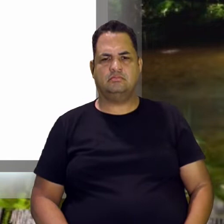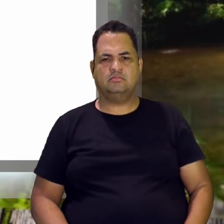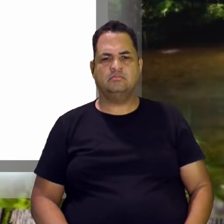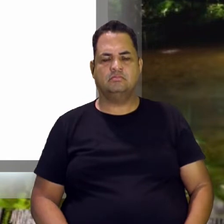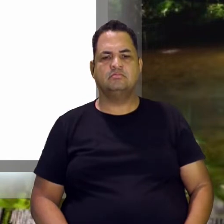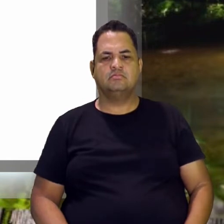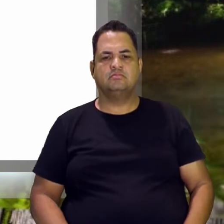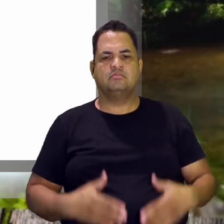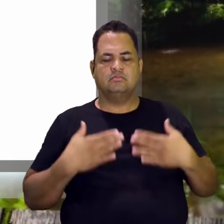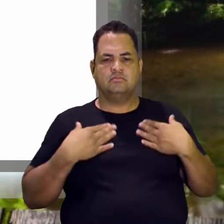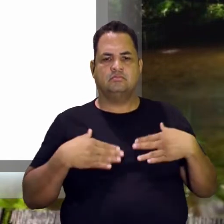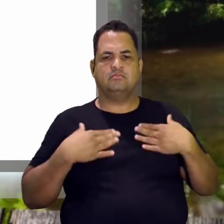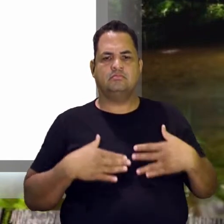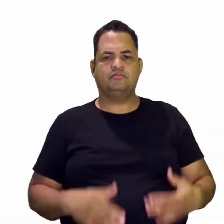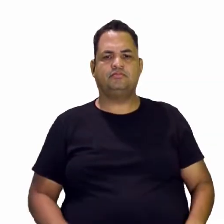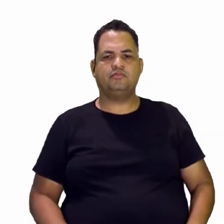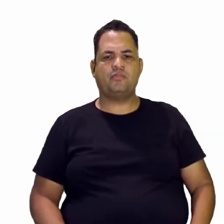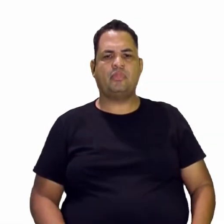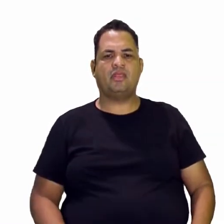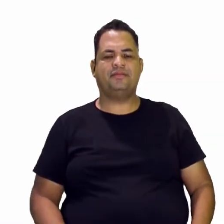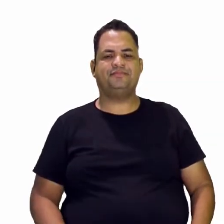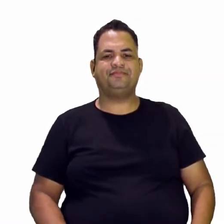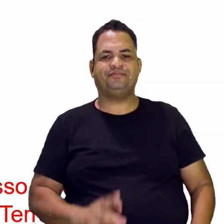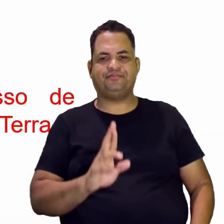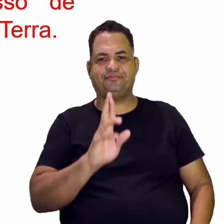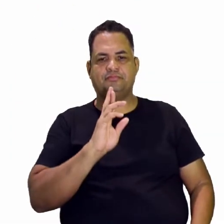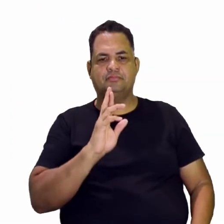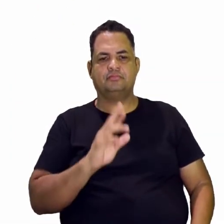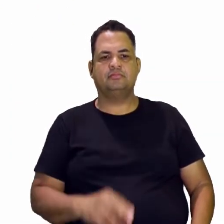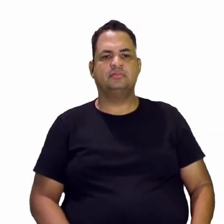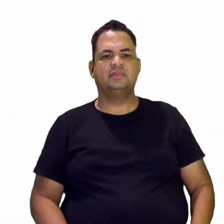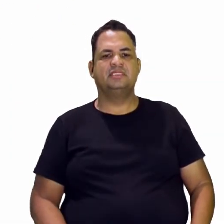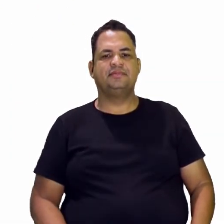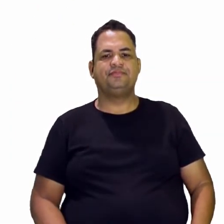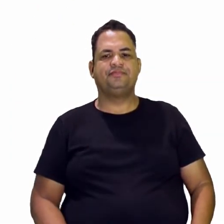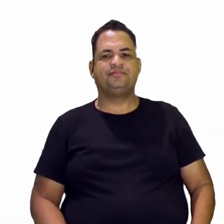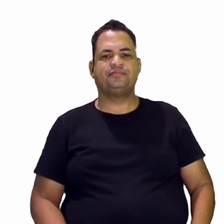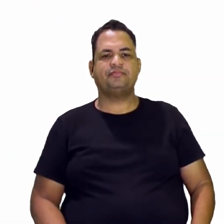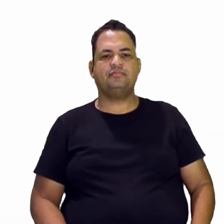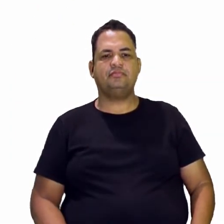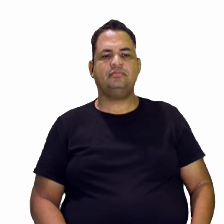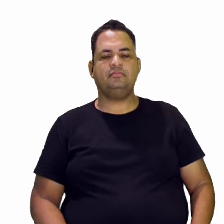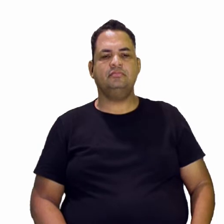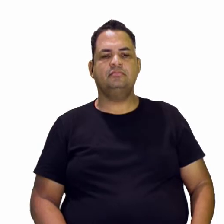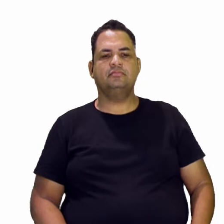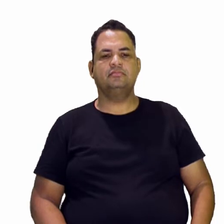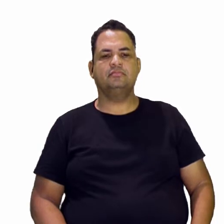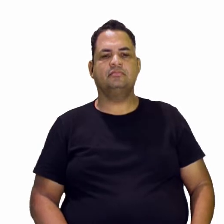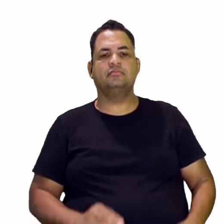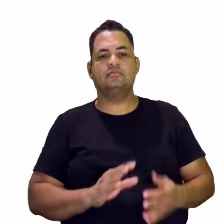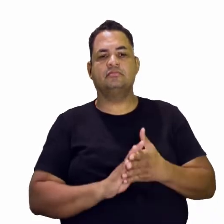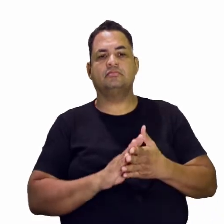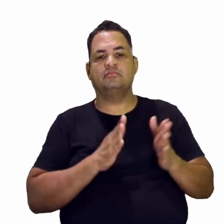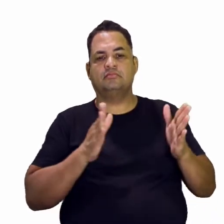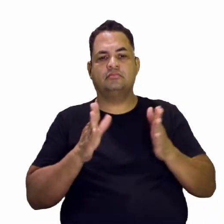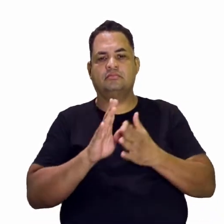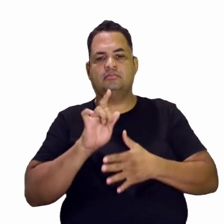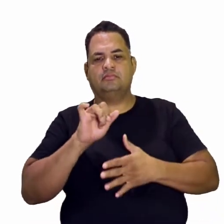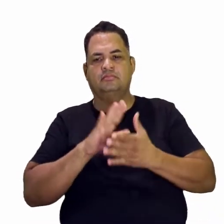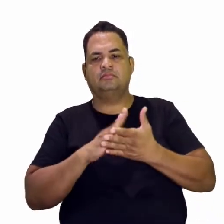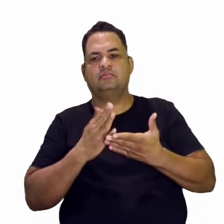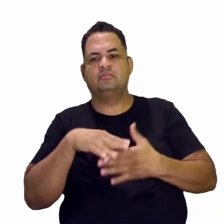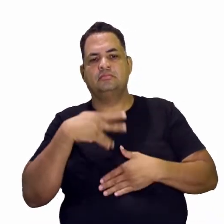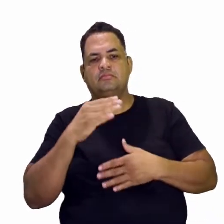bem? Tranquilinho? Então, joga aí a nossa resposta. Olha lá. O tempo geológico refere-se ao processo